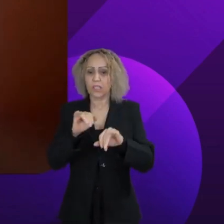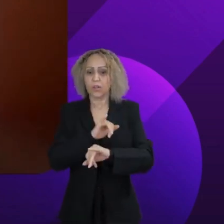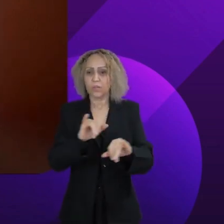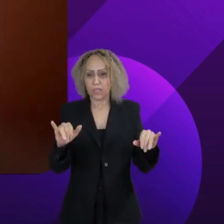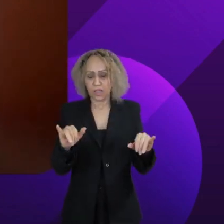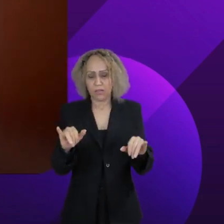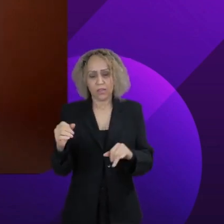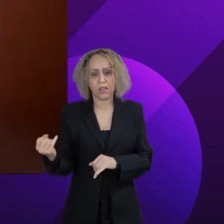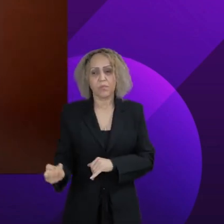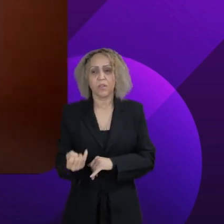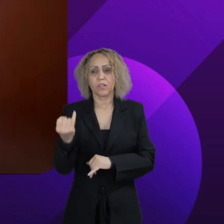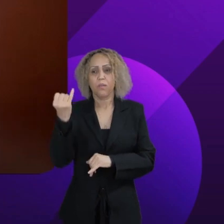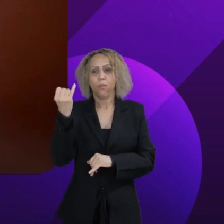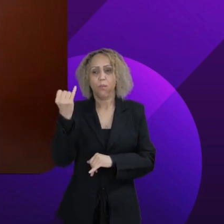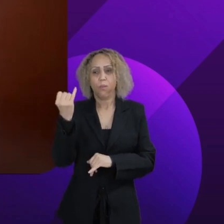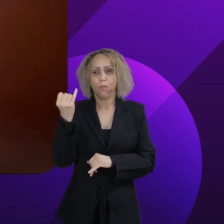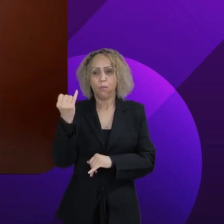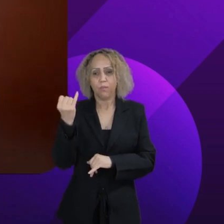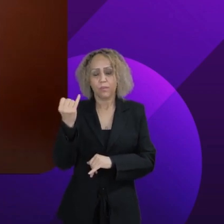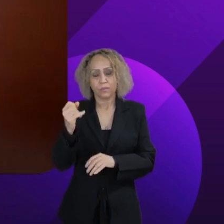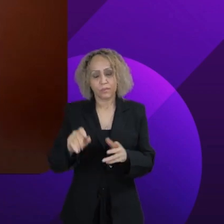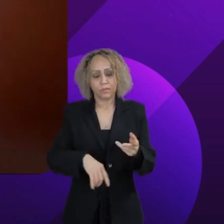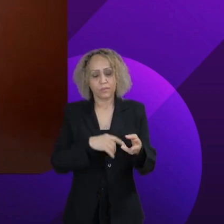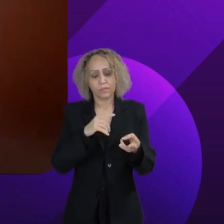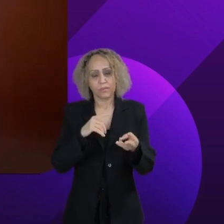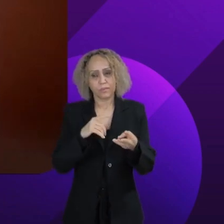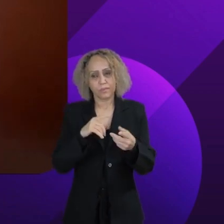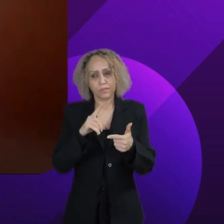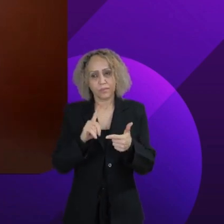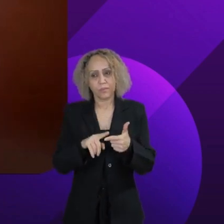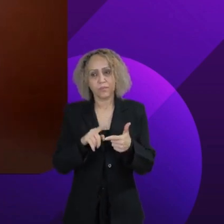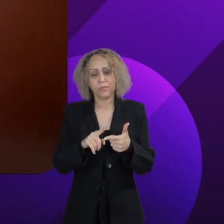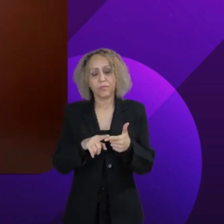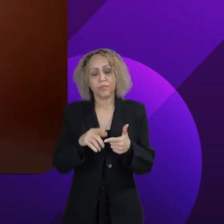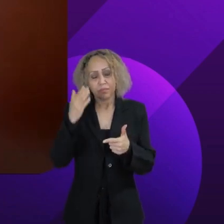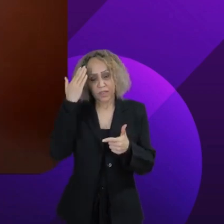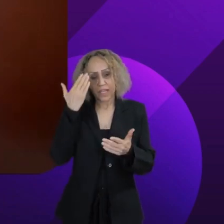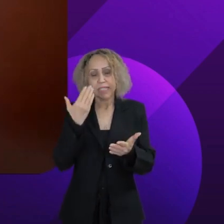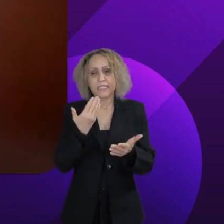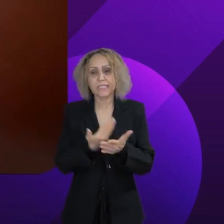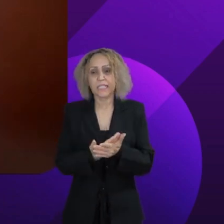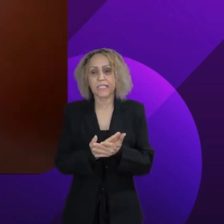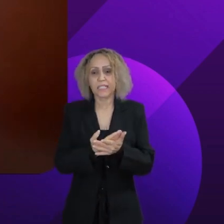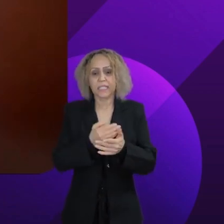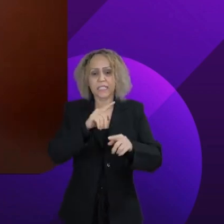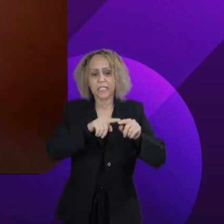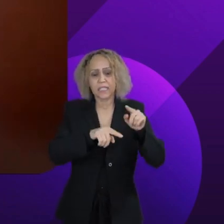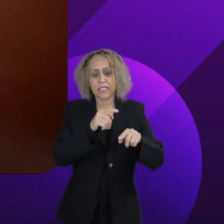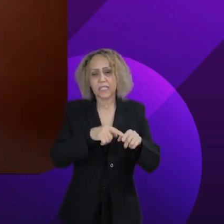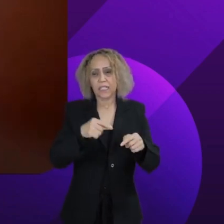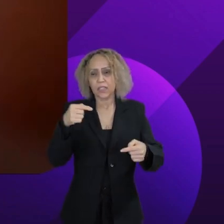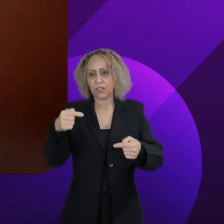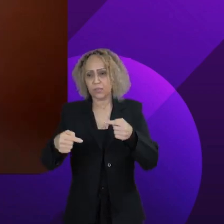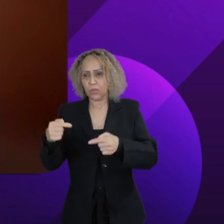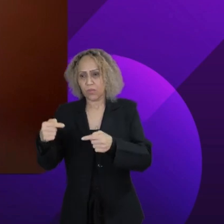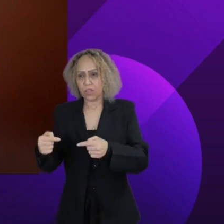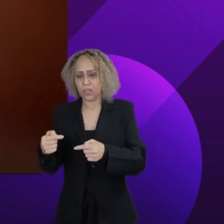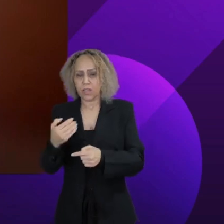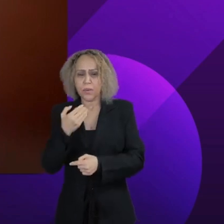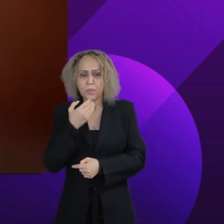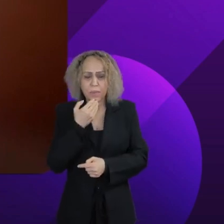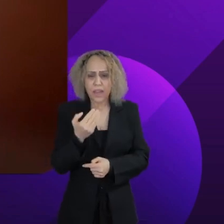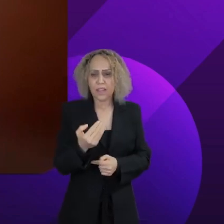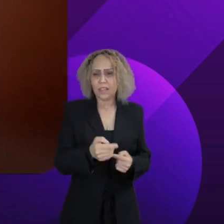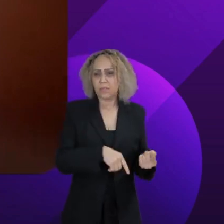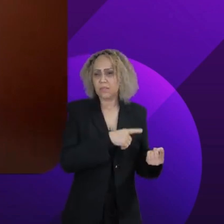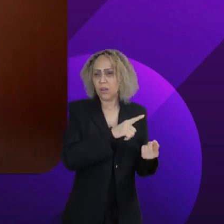é fundamental. Segundo, apostar nas articulações políticas. Peça para 1, 2,